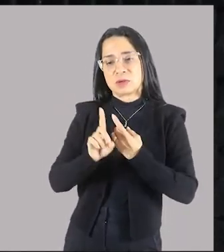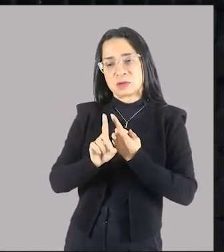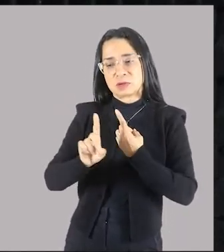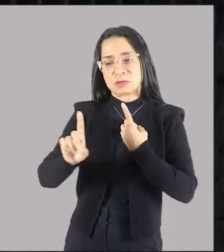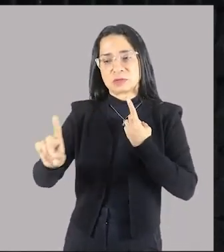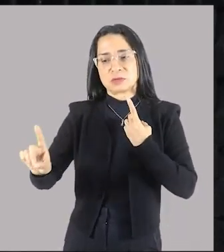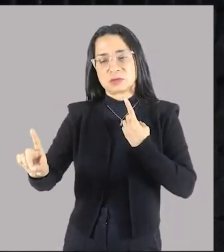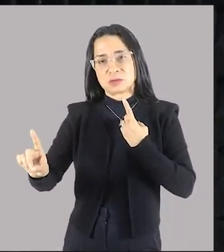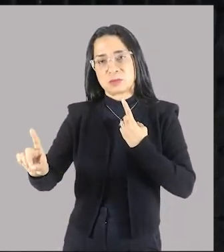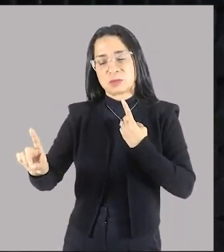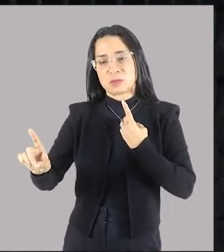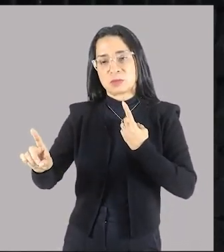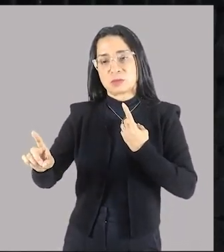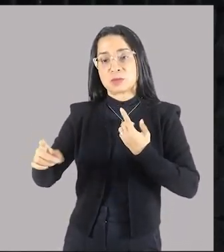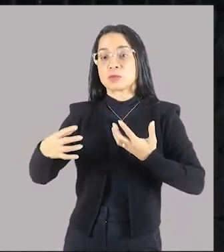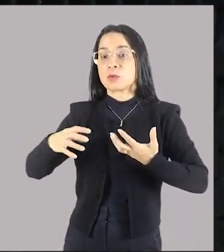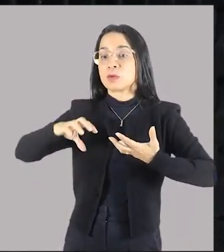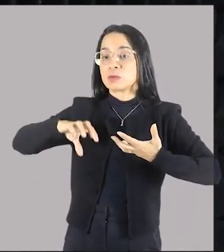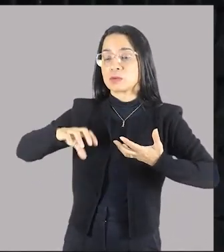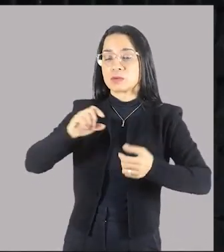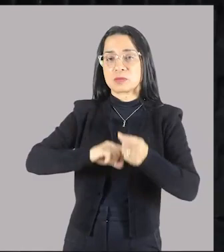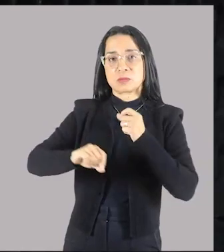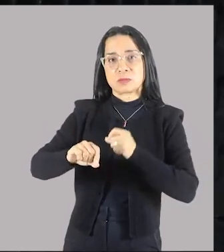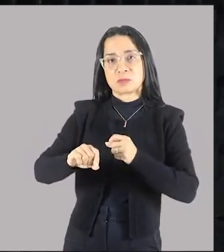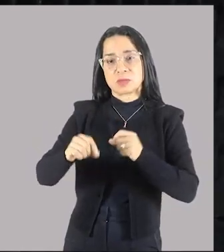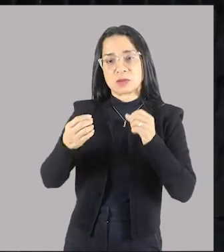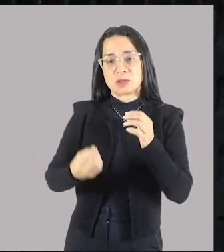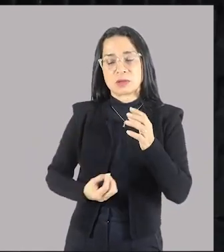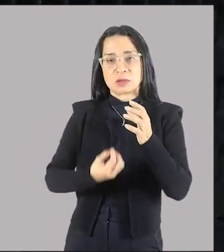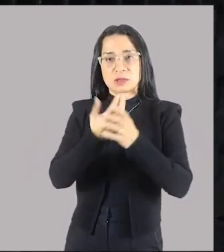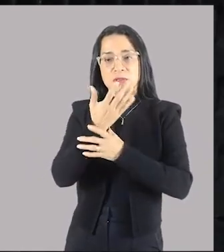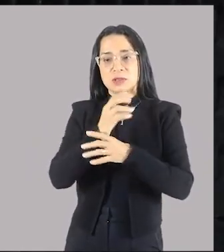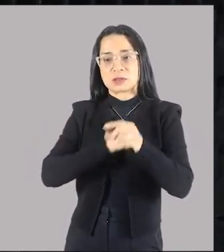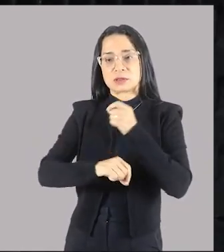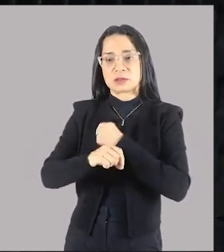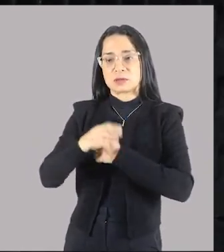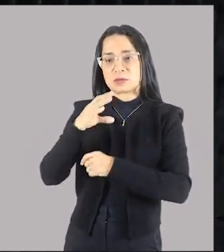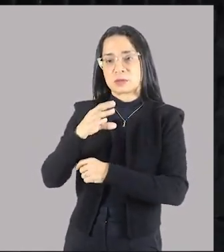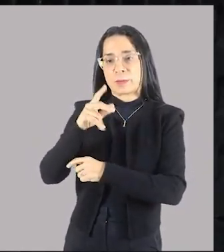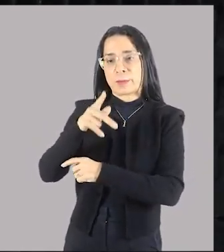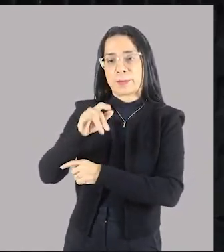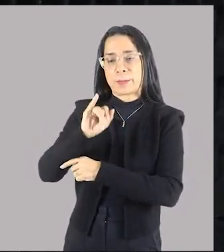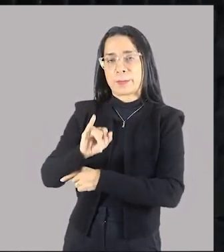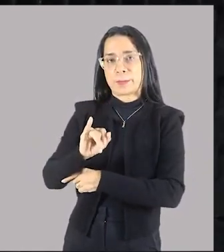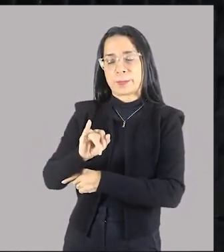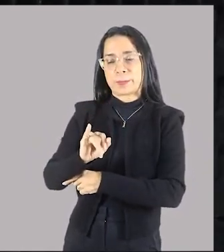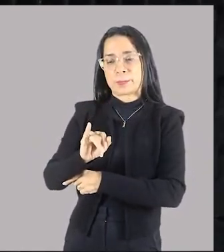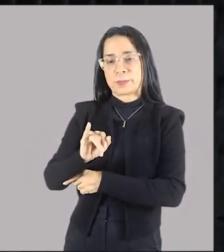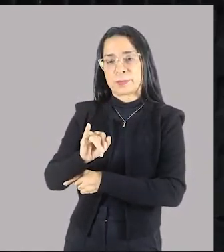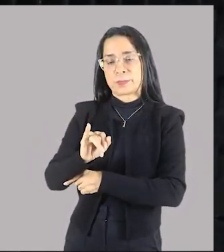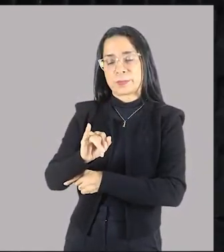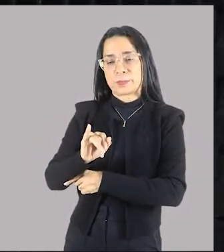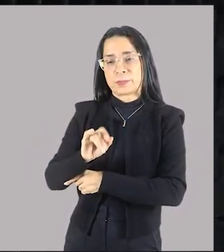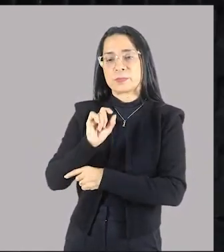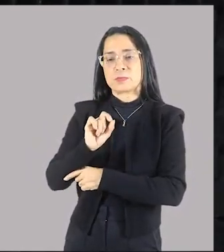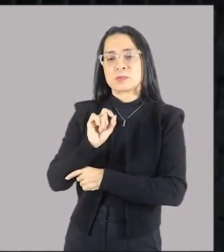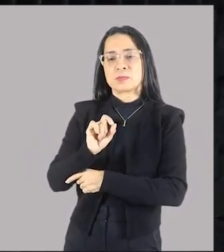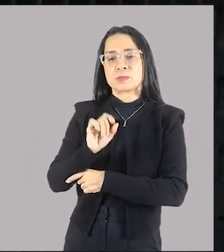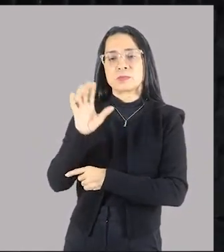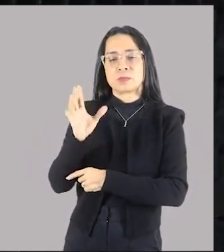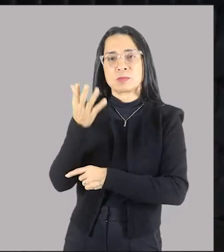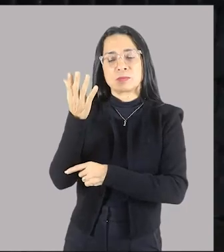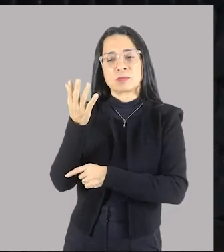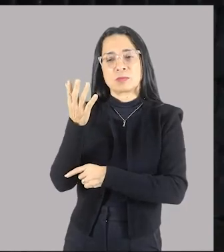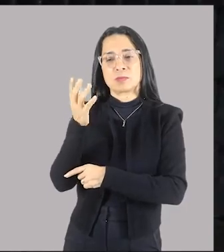o que acabou levando o quê? A criação de uma comissão parlamentar de inquérito. Uma comissão que o desdobramento dela vai ser o